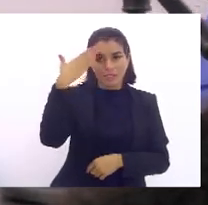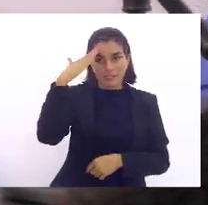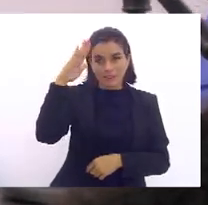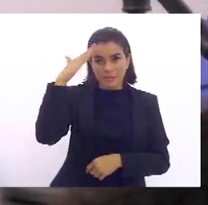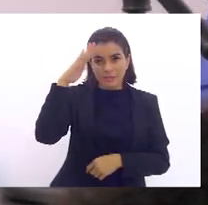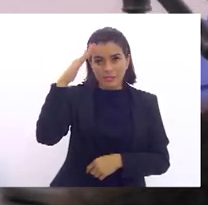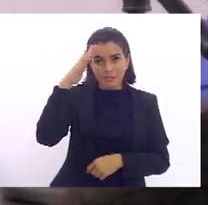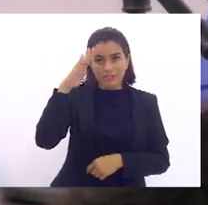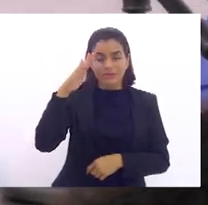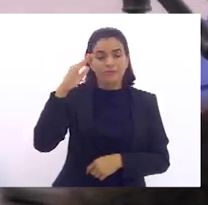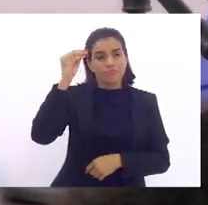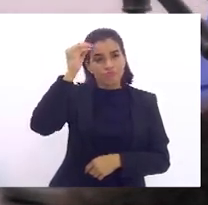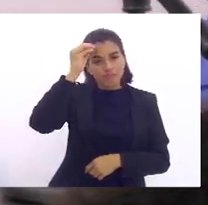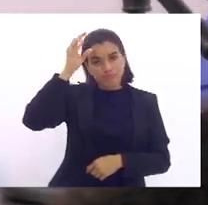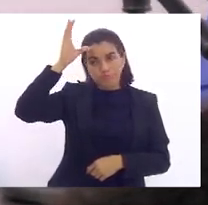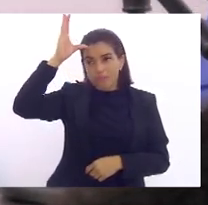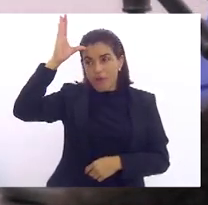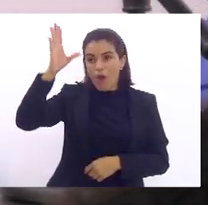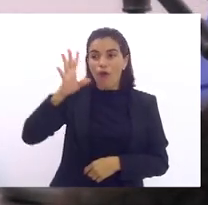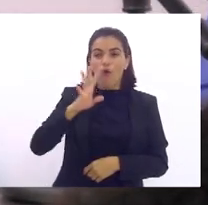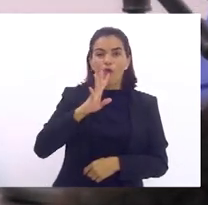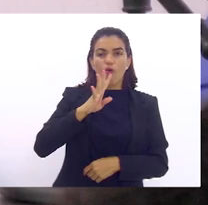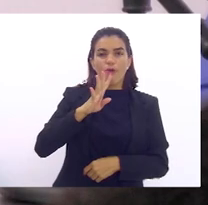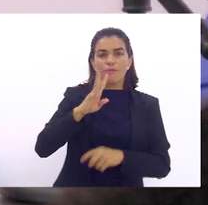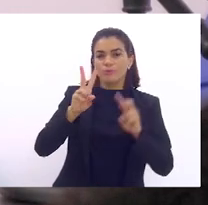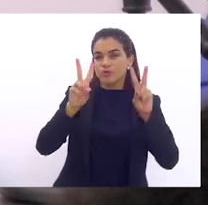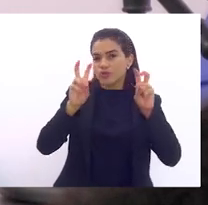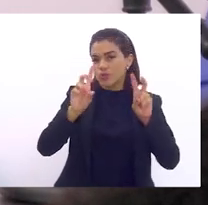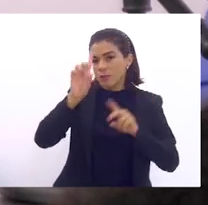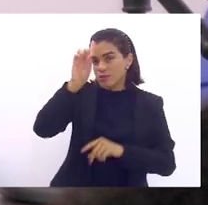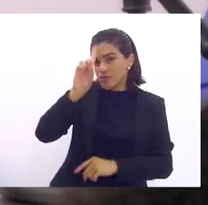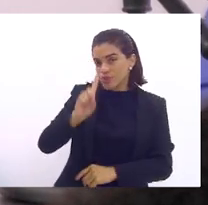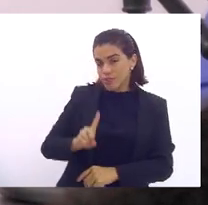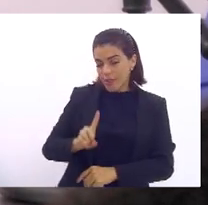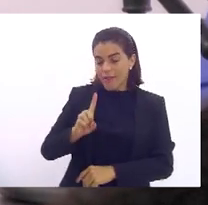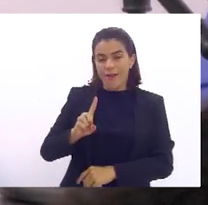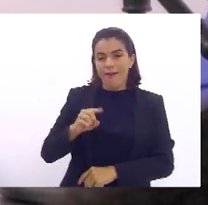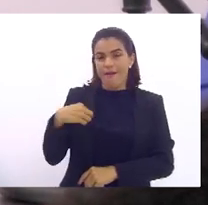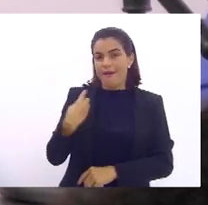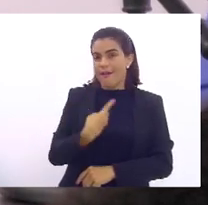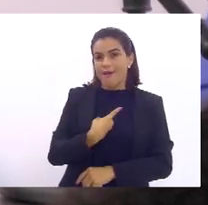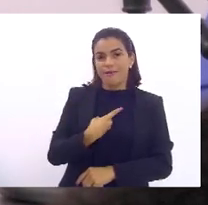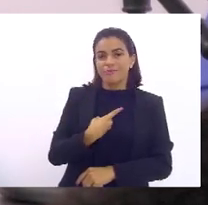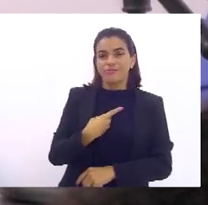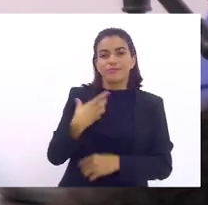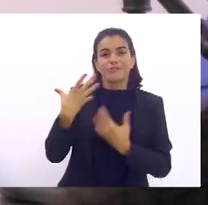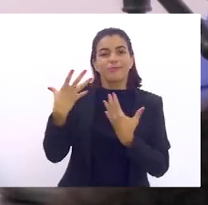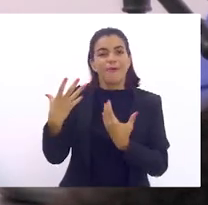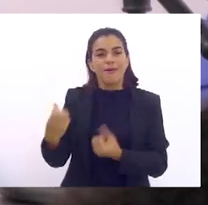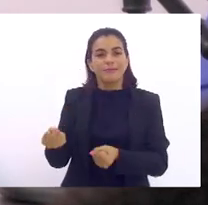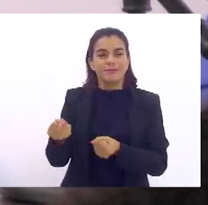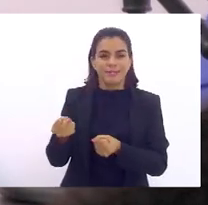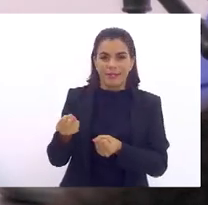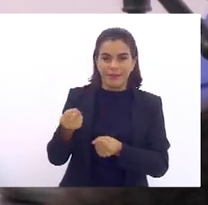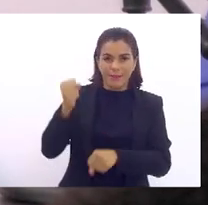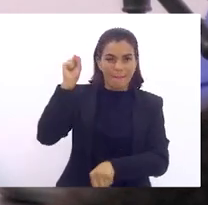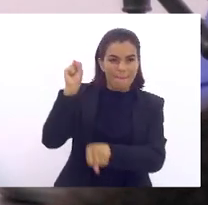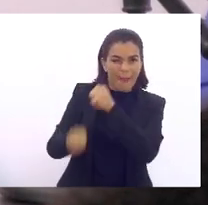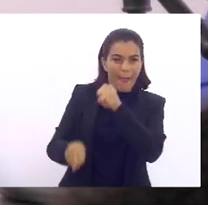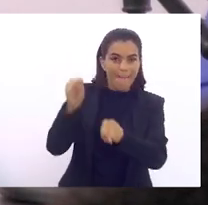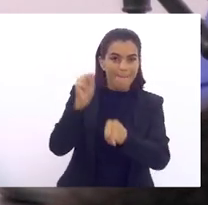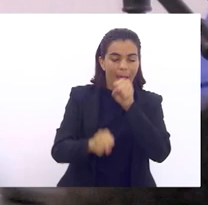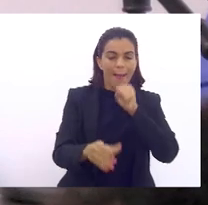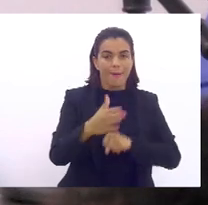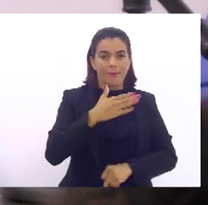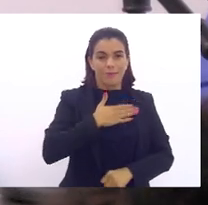gente tem conhecimento sobre os nossos direitos a gente fica menos suscetível às violações e às vulnerabilidades